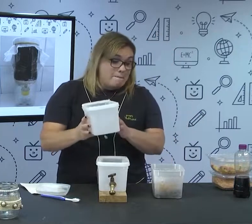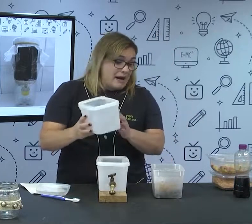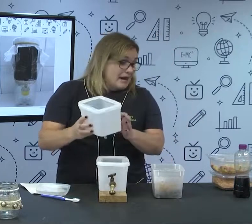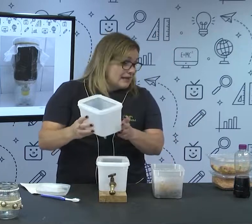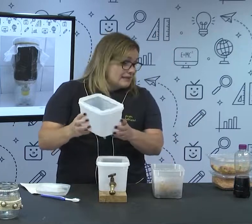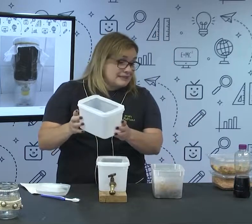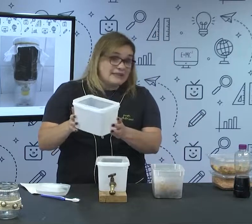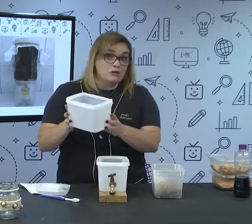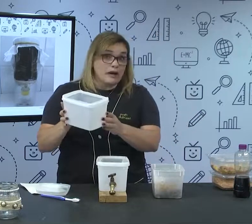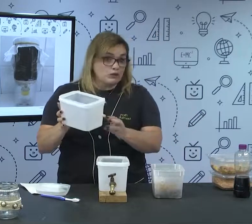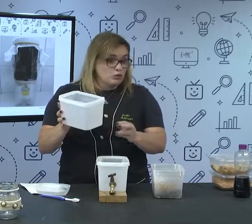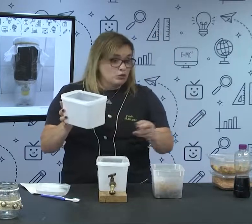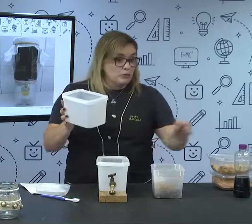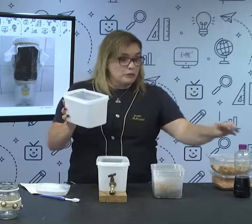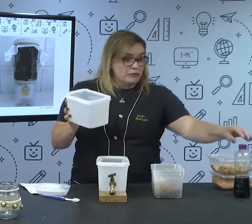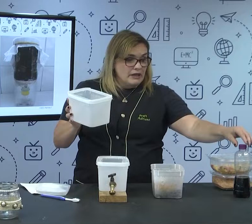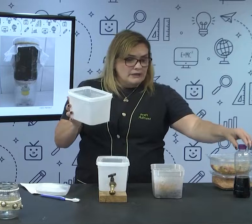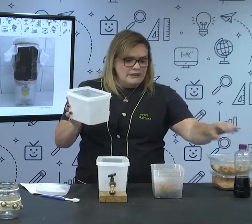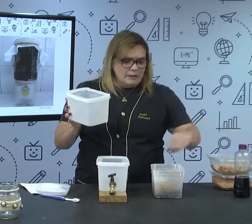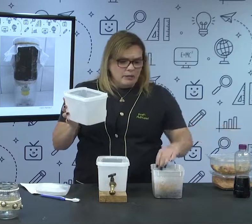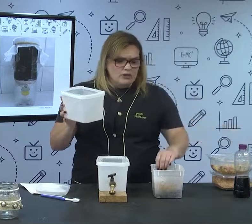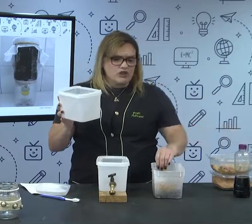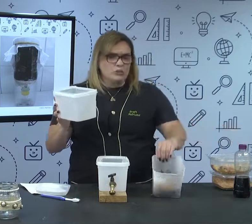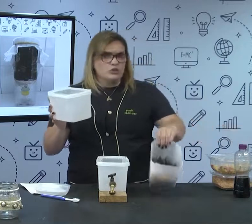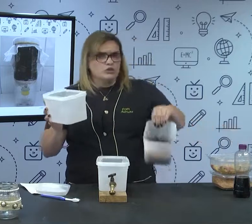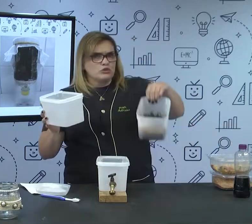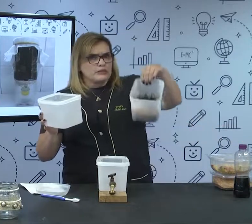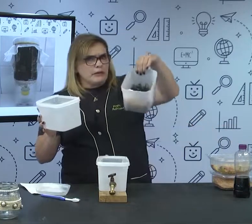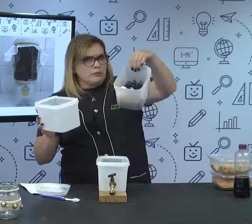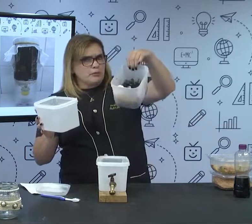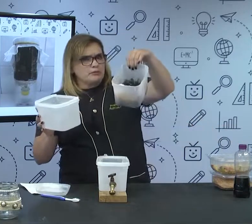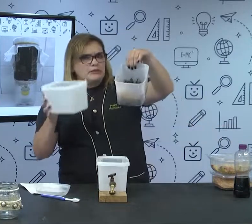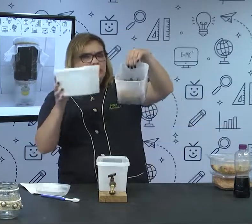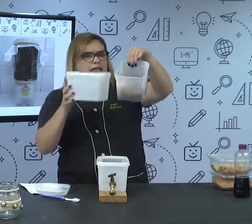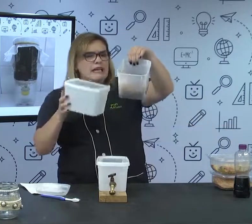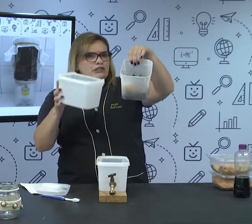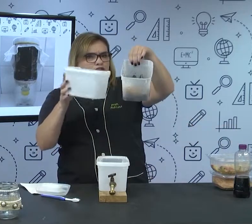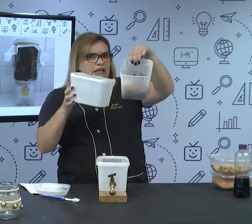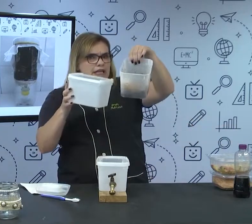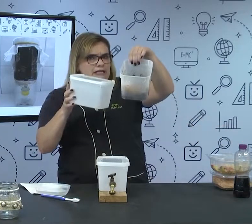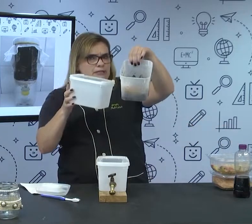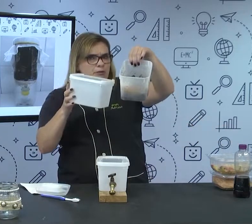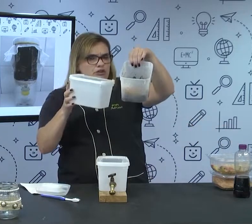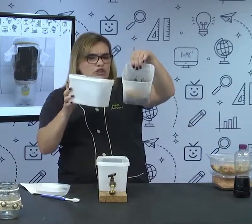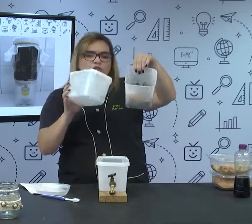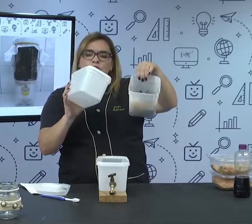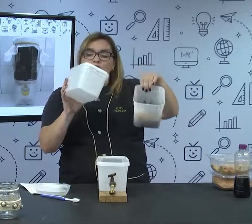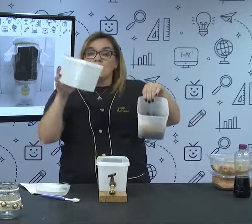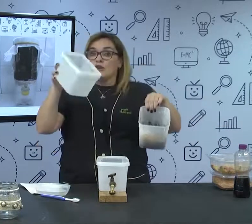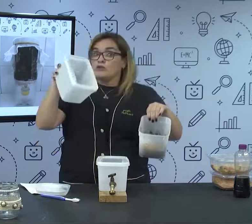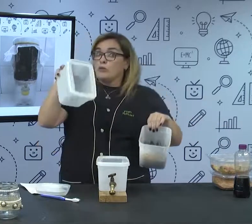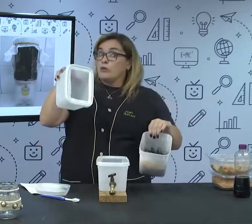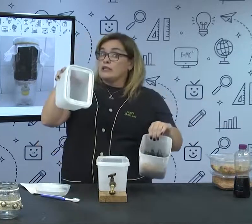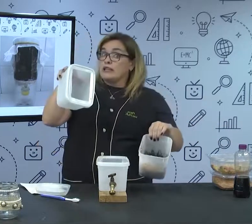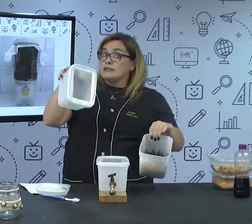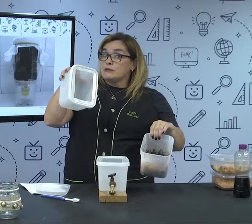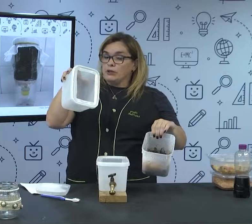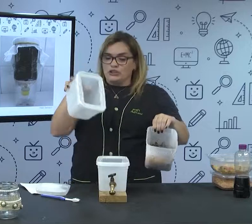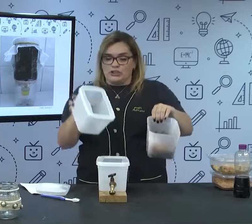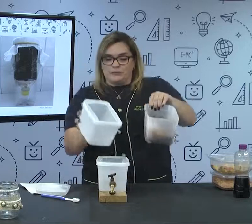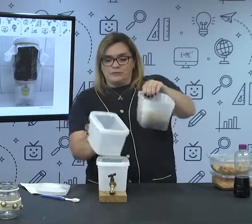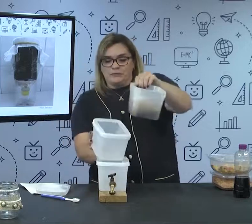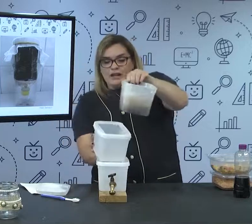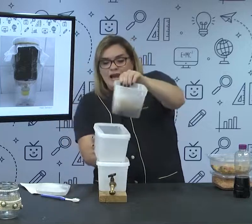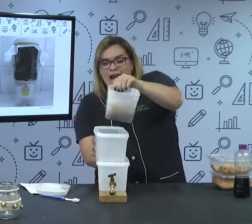Ah, para ter um adubo. Depois de muito tempo que encher este potinho, eu vou pôr